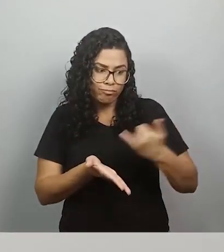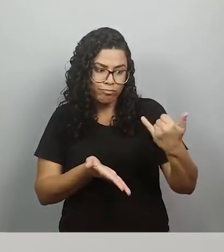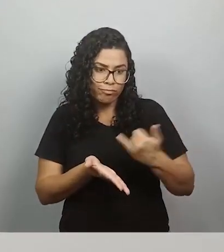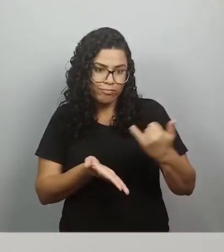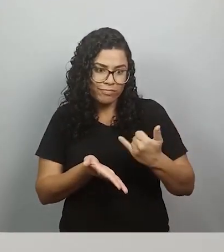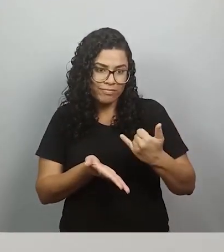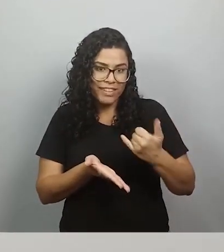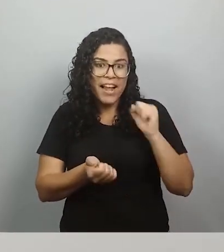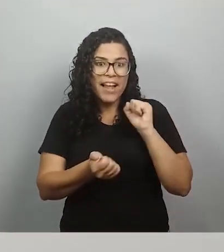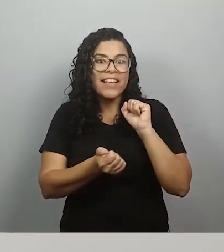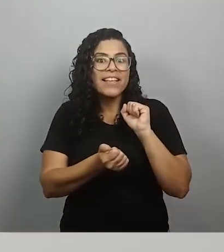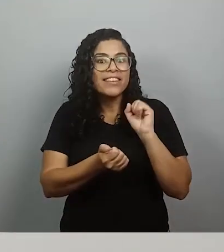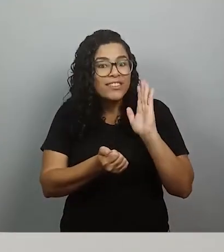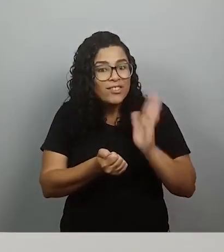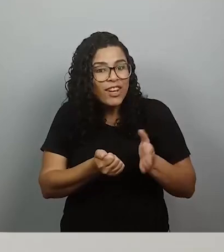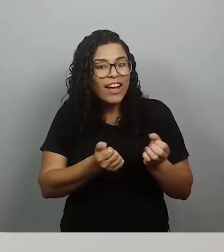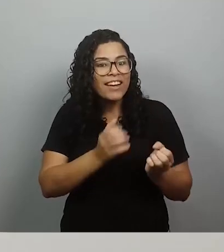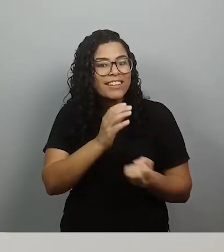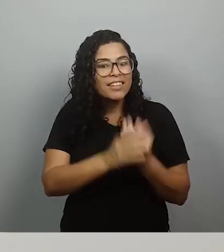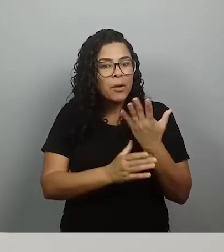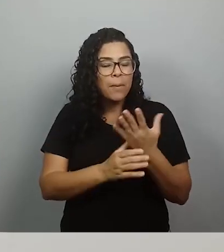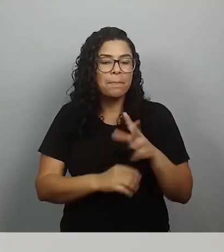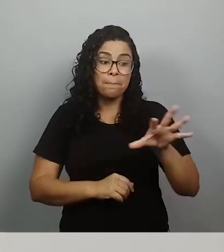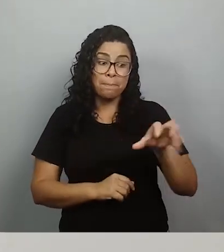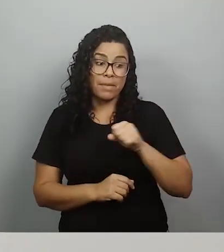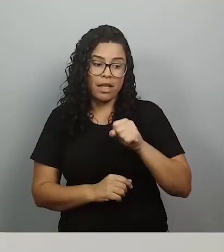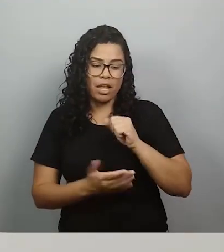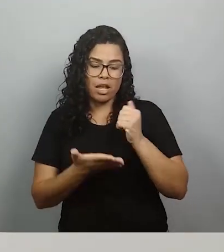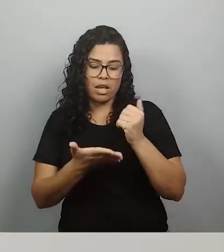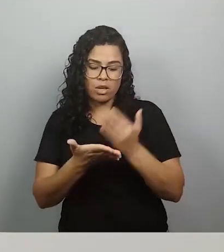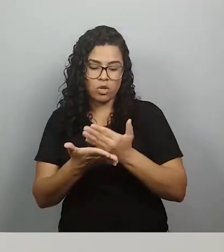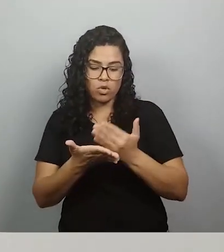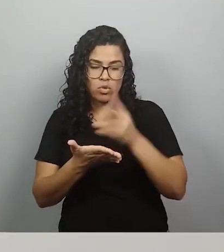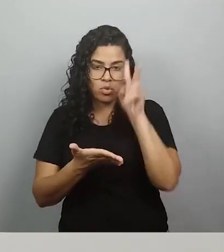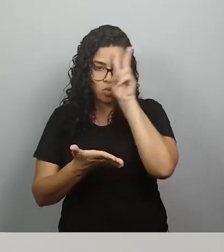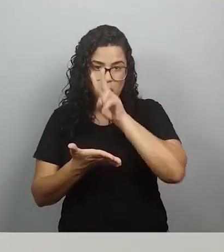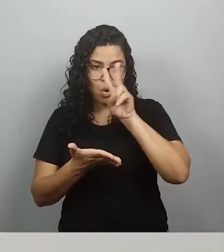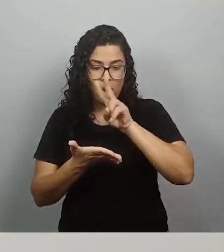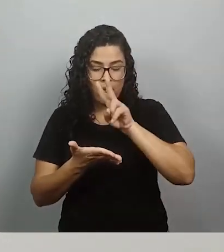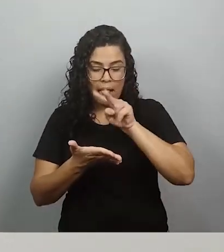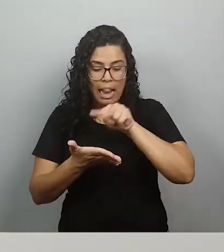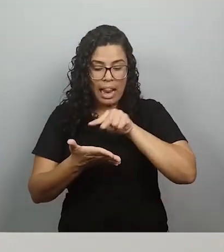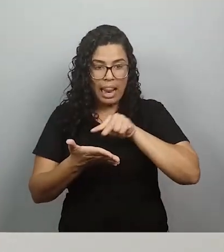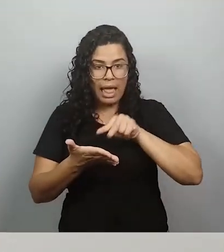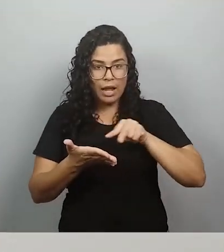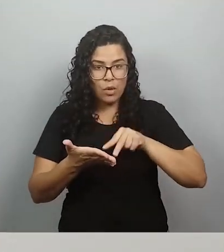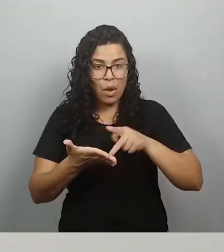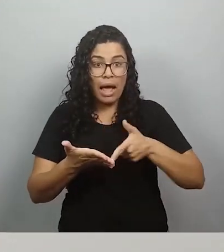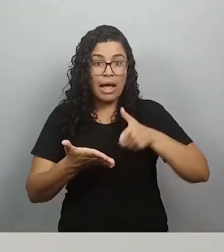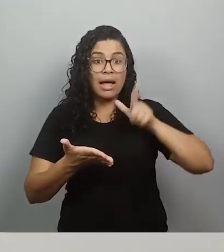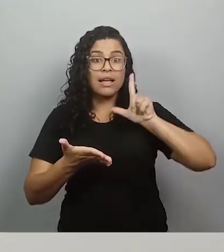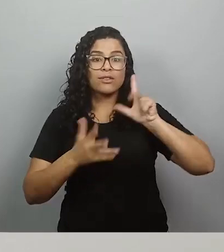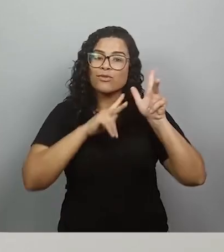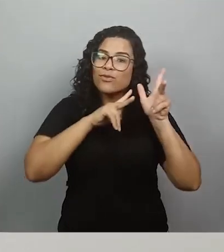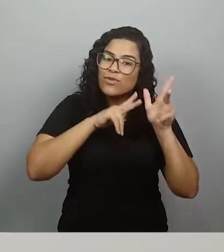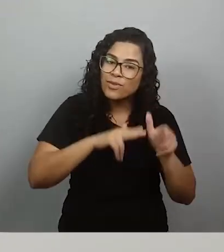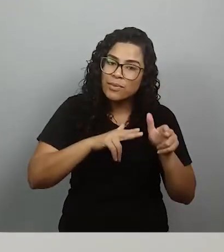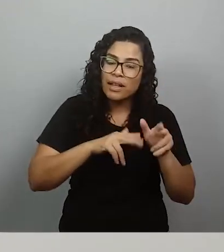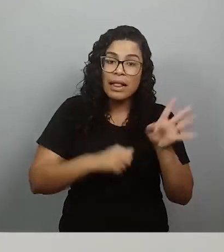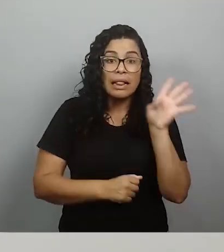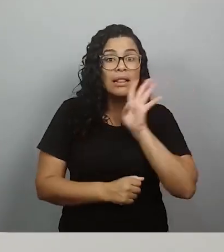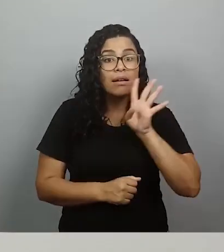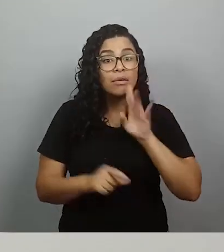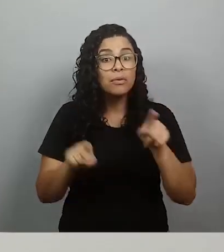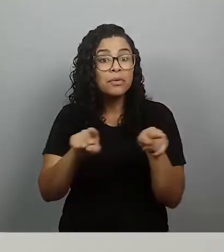inventar. E sabe o que é legal? Pegar essa história depois e ler antes de dormir. Mais